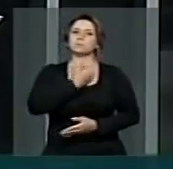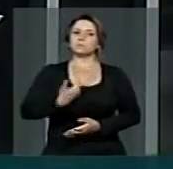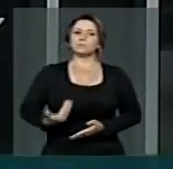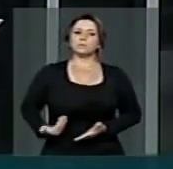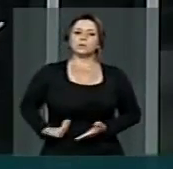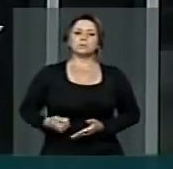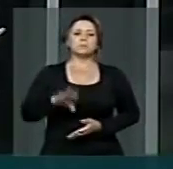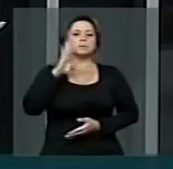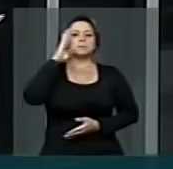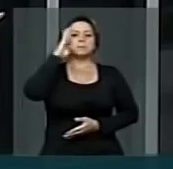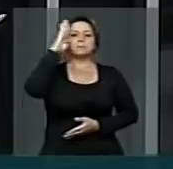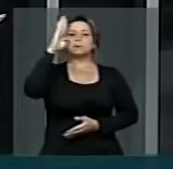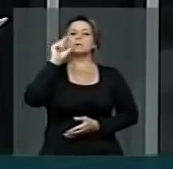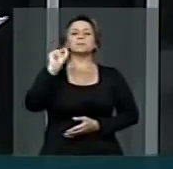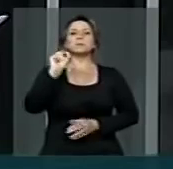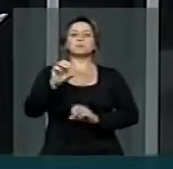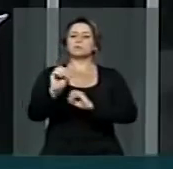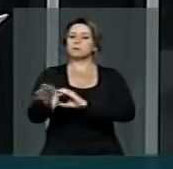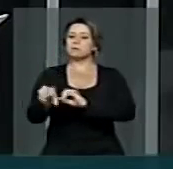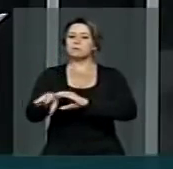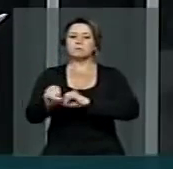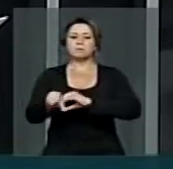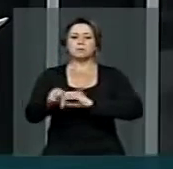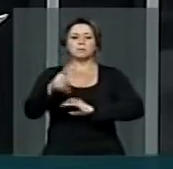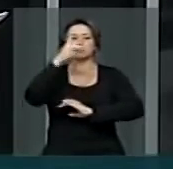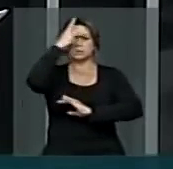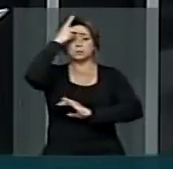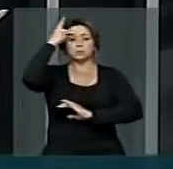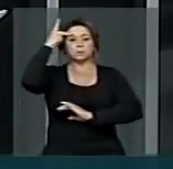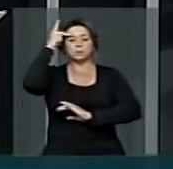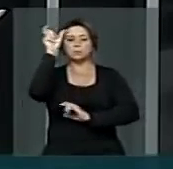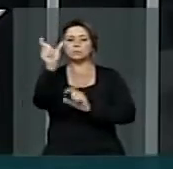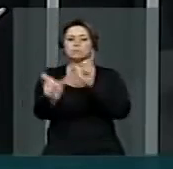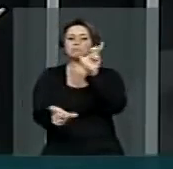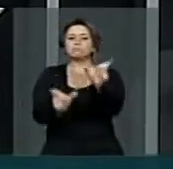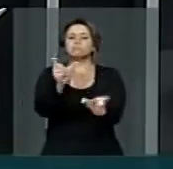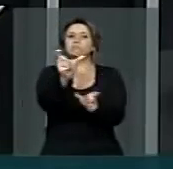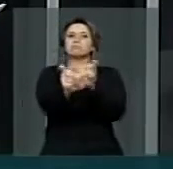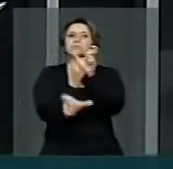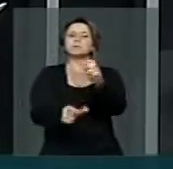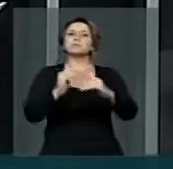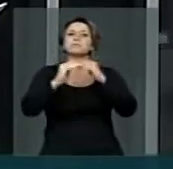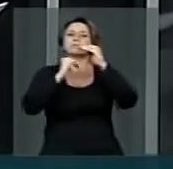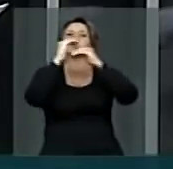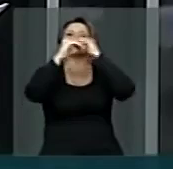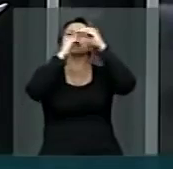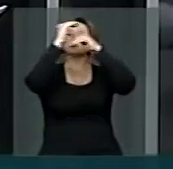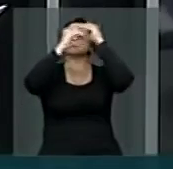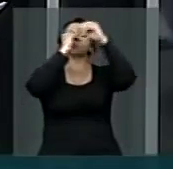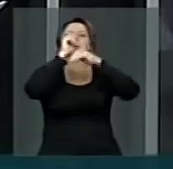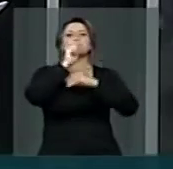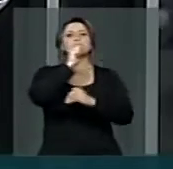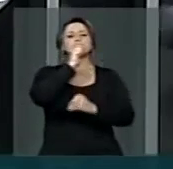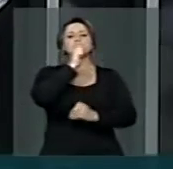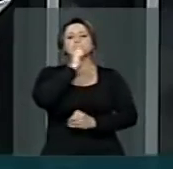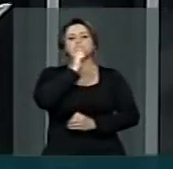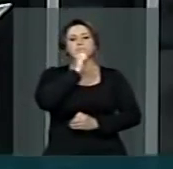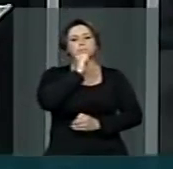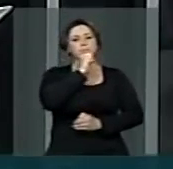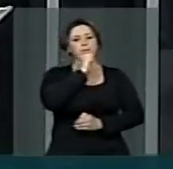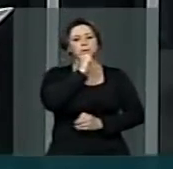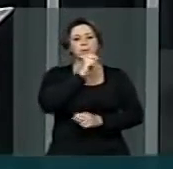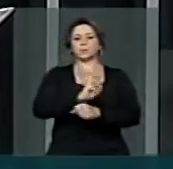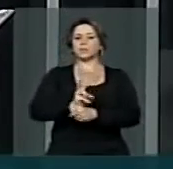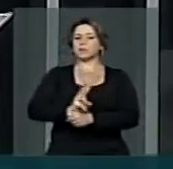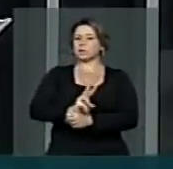o principal patrimônio da nação, o seu capital humano, não tem ainda essa instância especial de